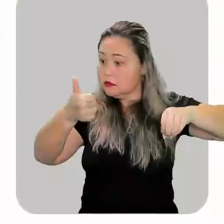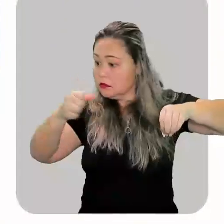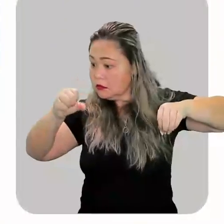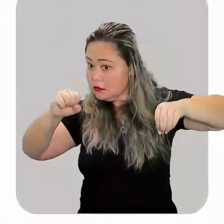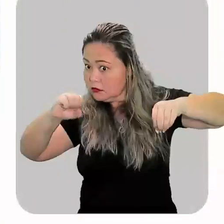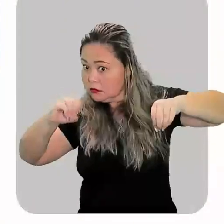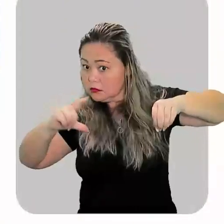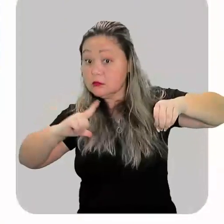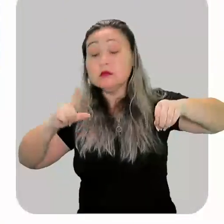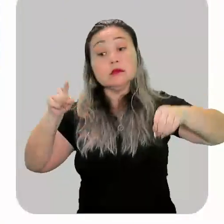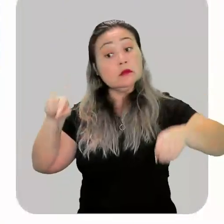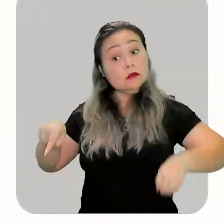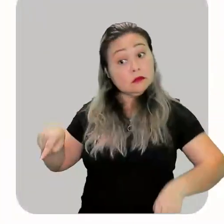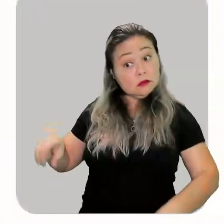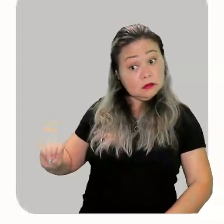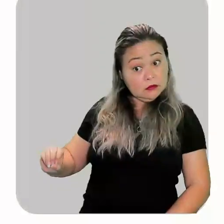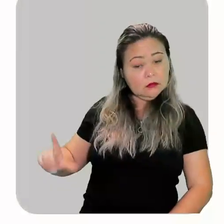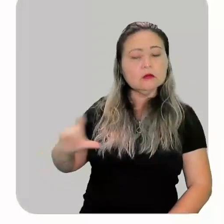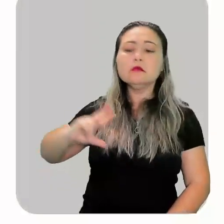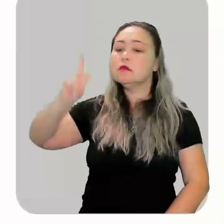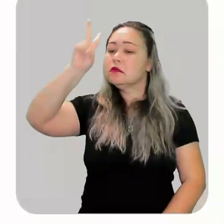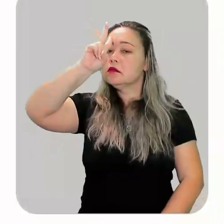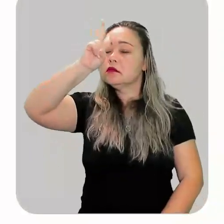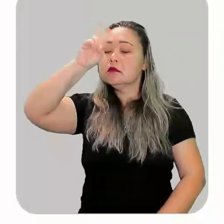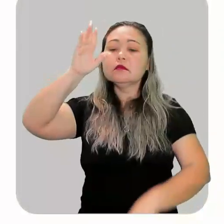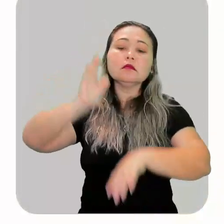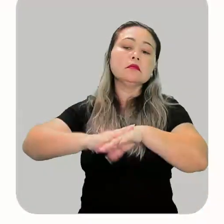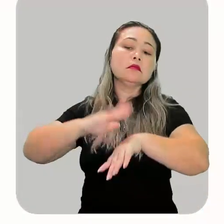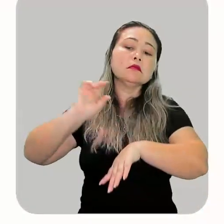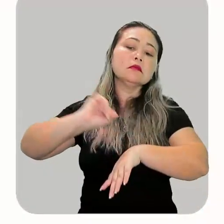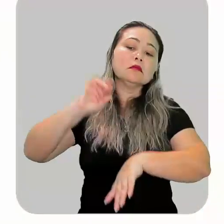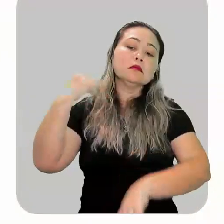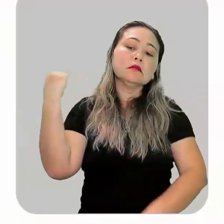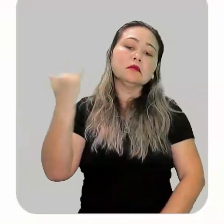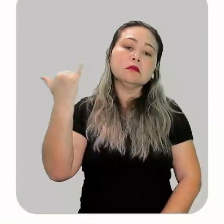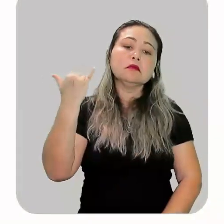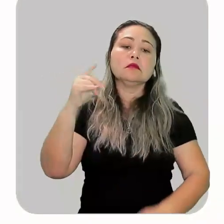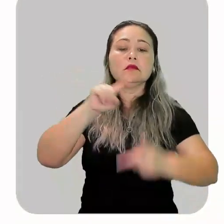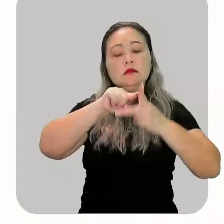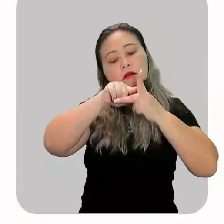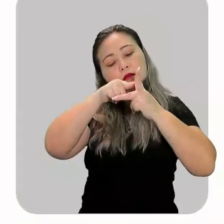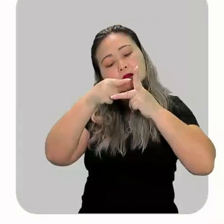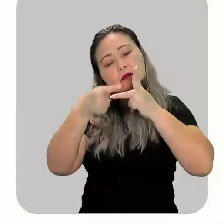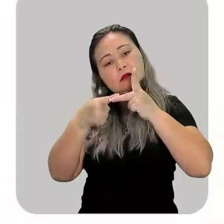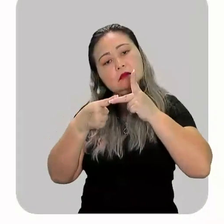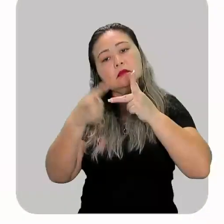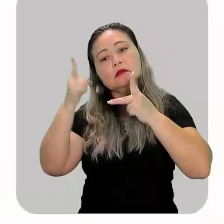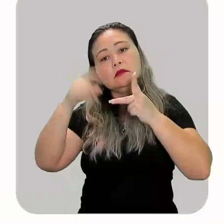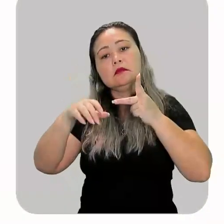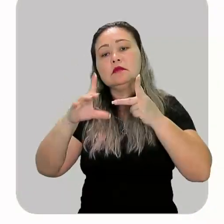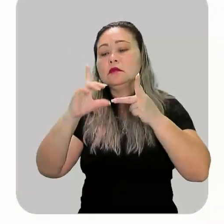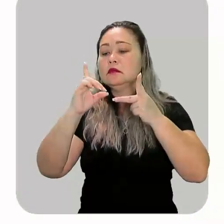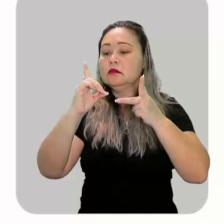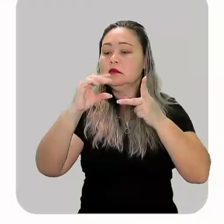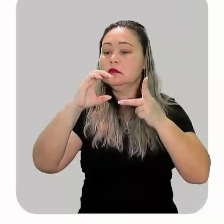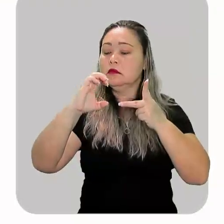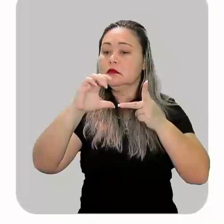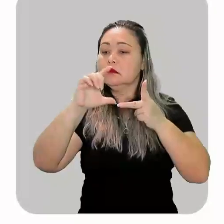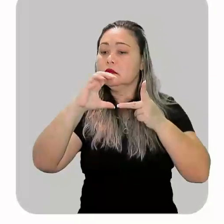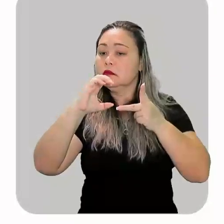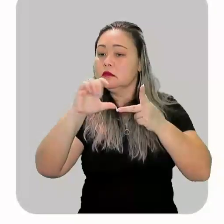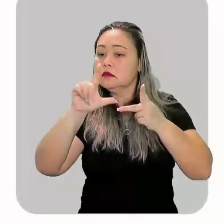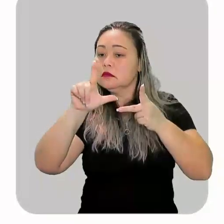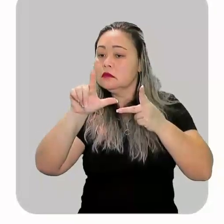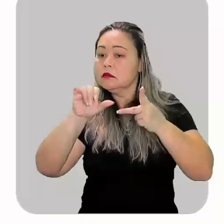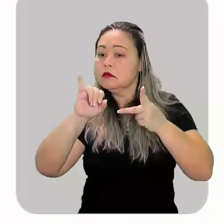ser 0. Só relembrando, né? Isso. Mas o importante é o coeficiente angular. Também chamado de declividade